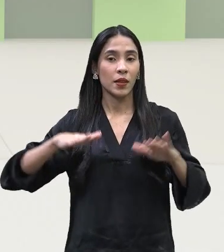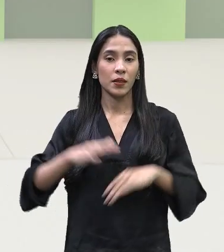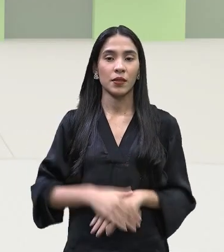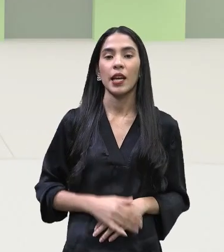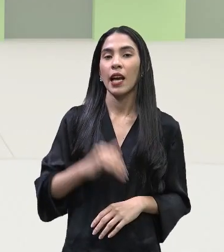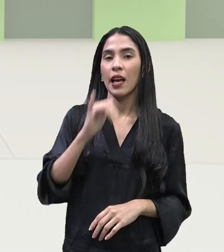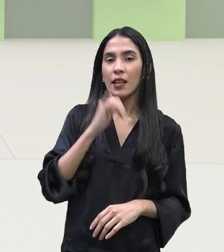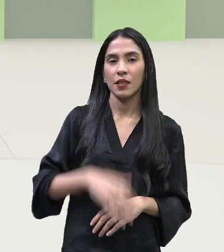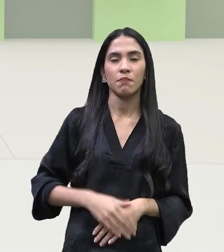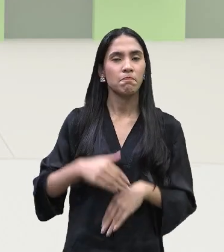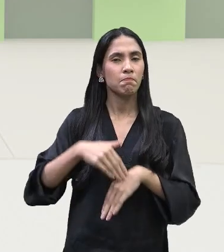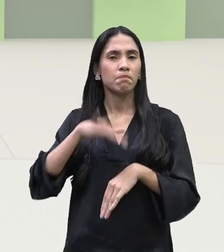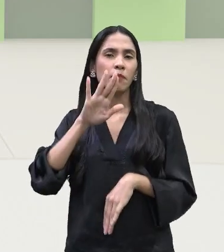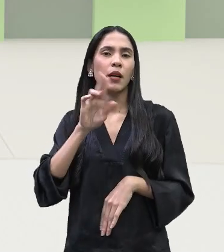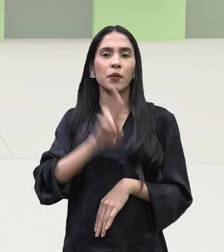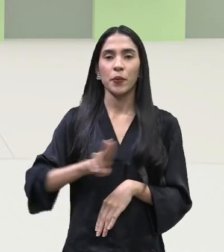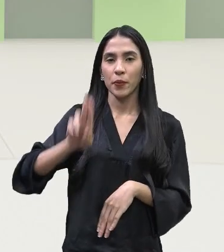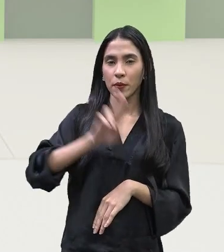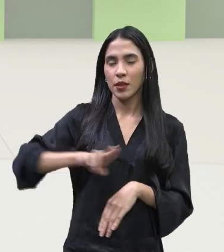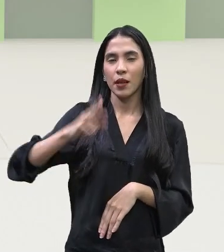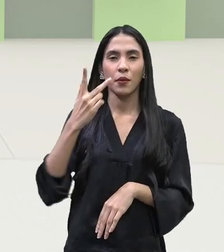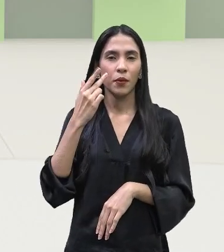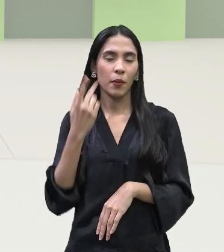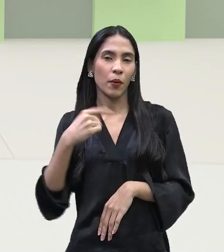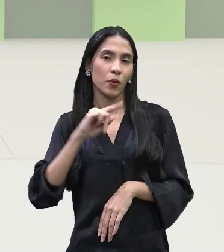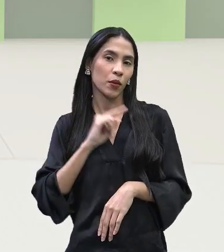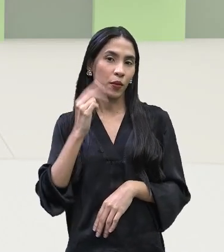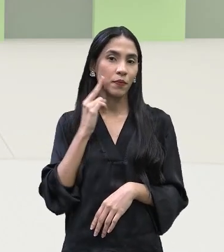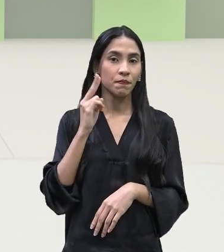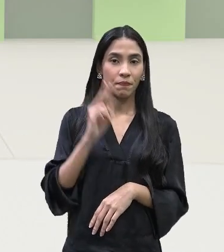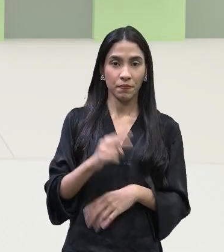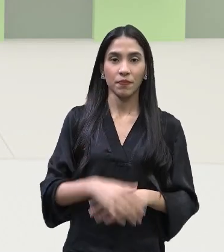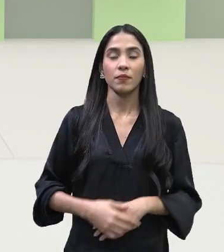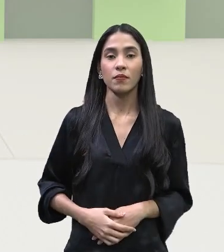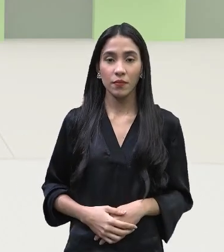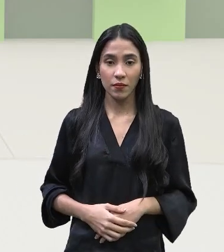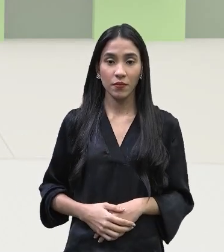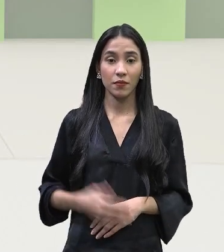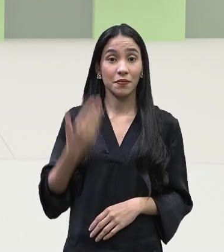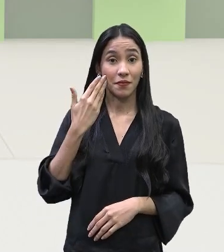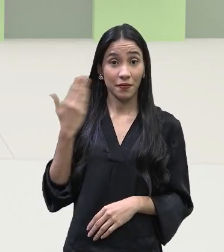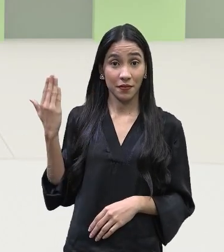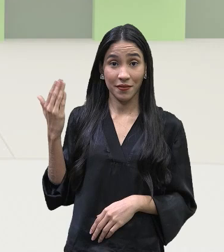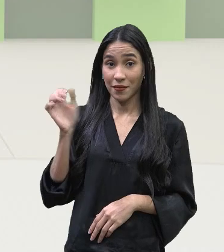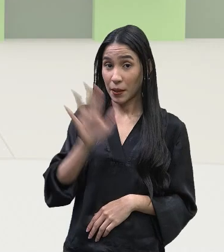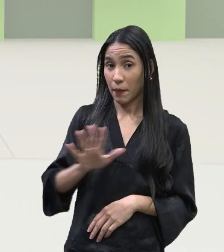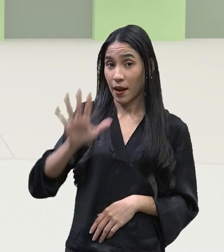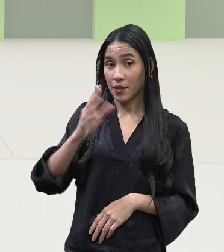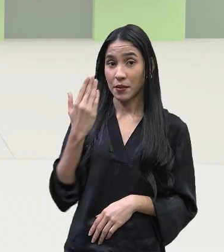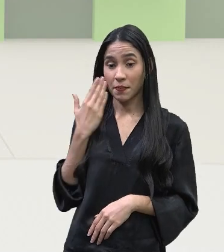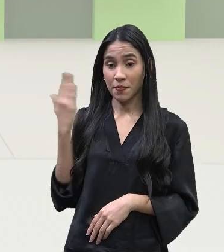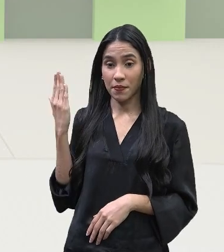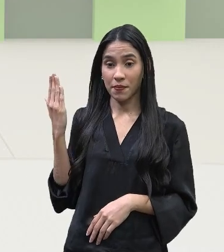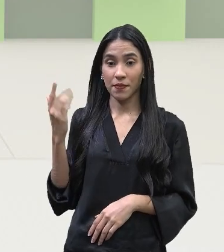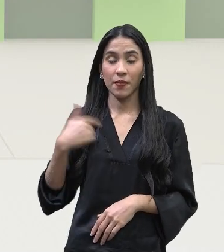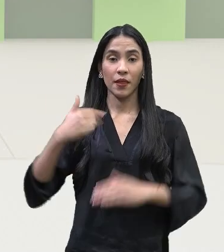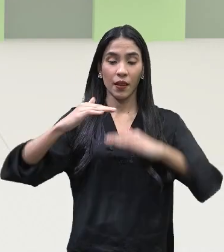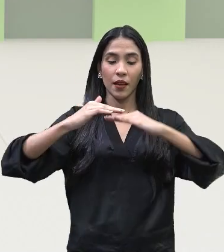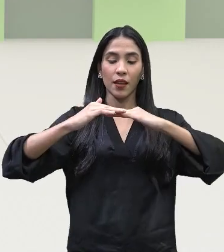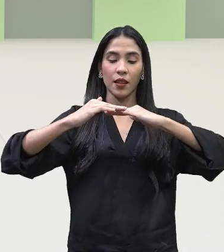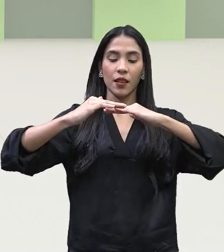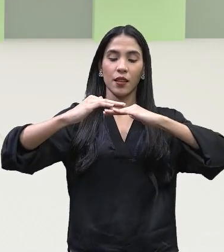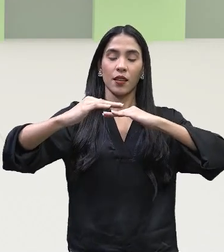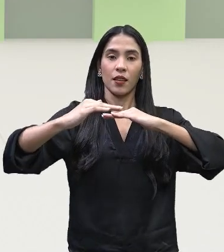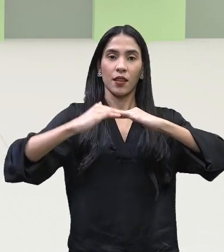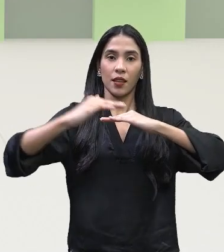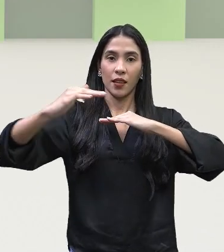aquele tipo mais comum, né, que a gente vai observar, que é esse, né, caso em que a gente consegue observar as placas,